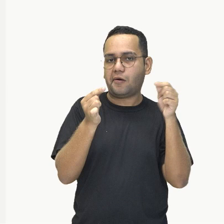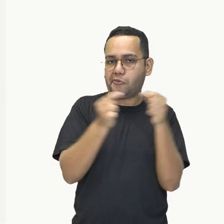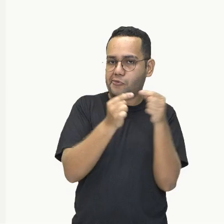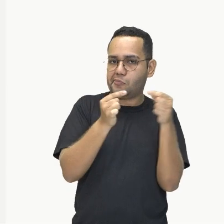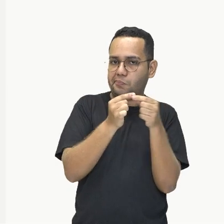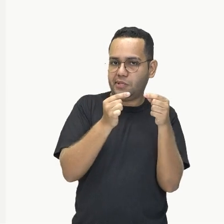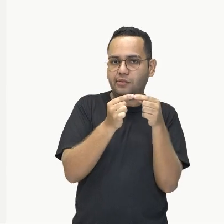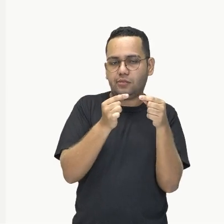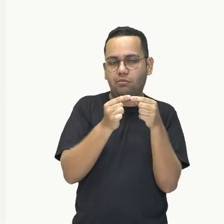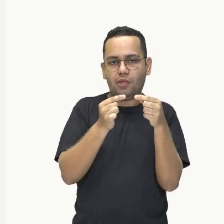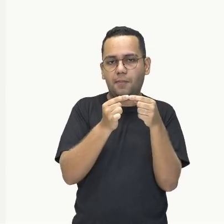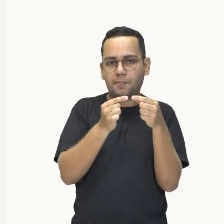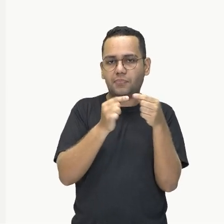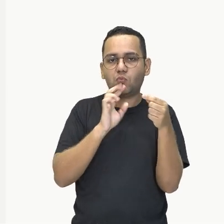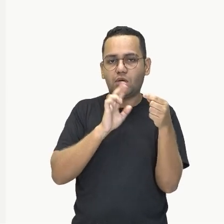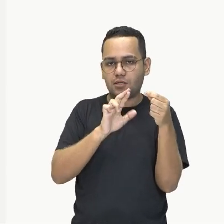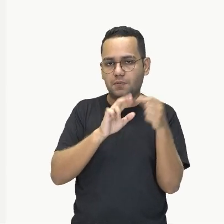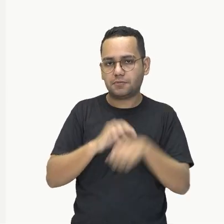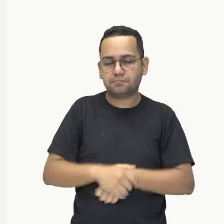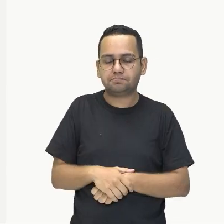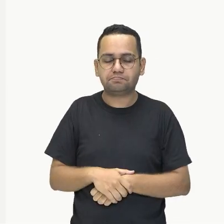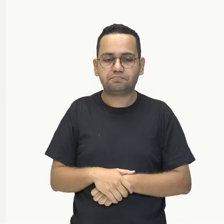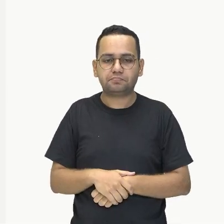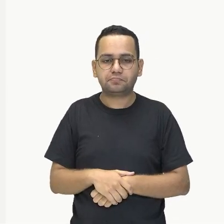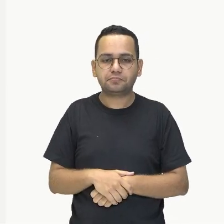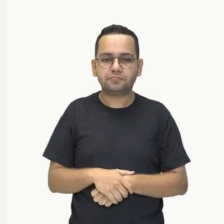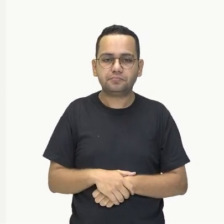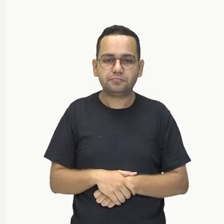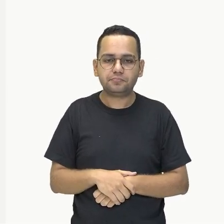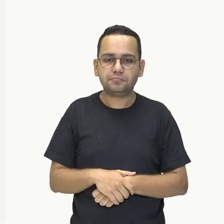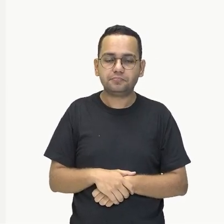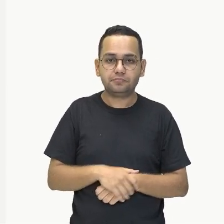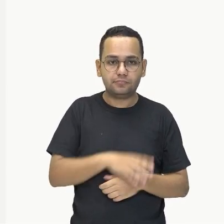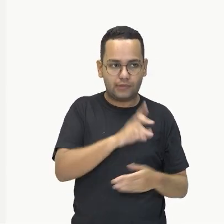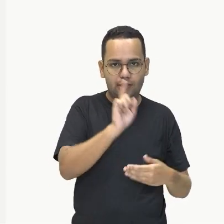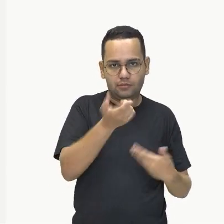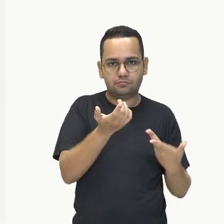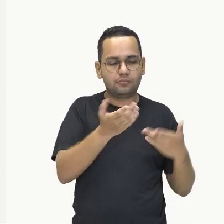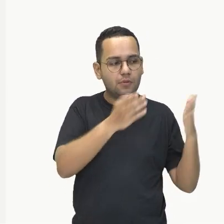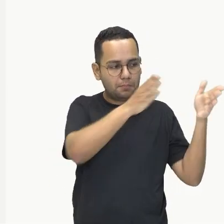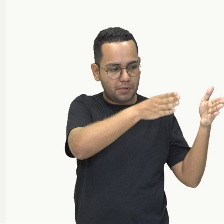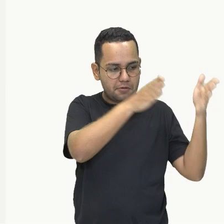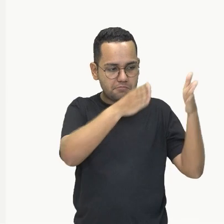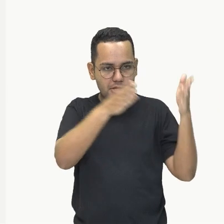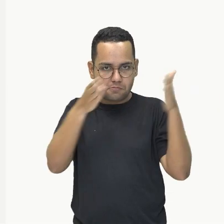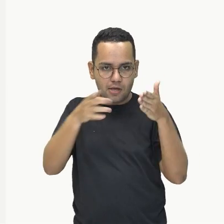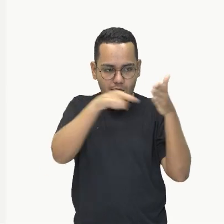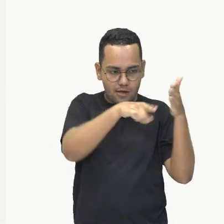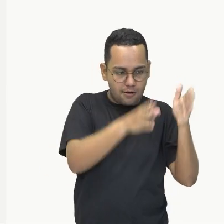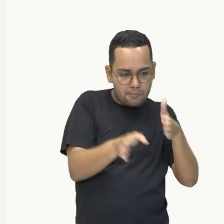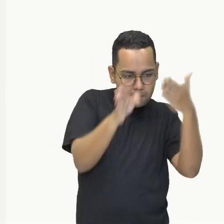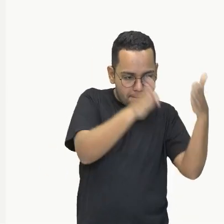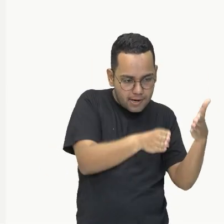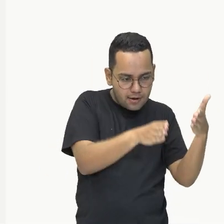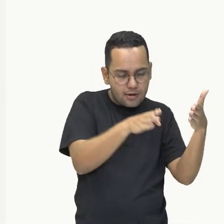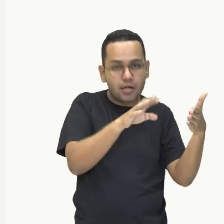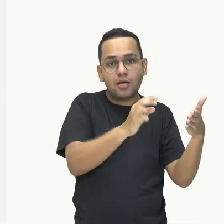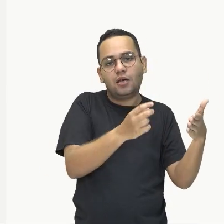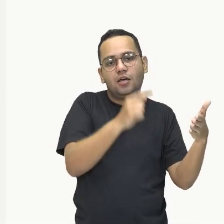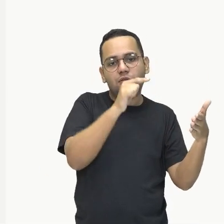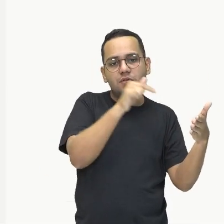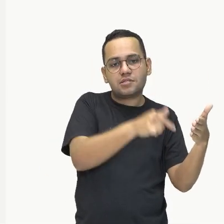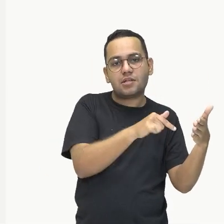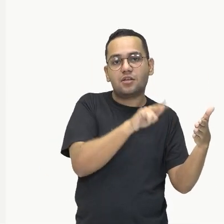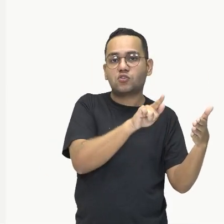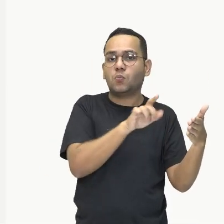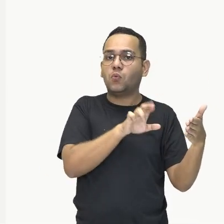polinômio. Como a gente pode observar, ó, o meu segundo termo é do sétimo grau. Ele é maior do que o quarto grau e